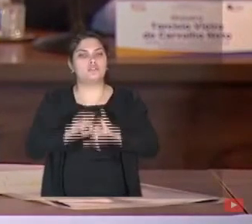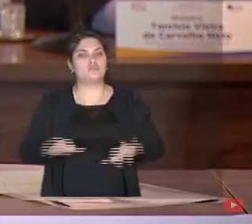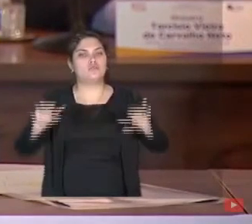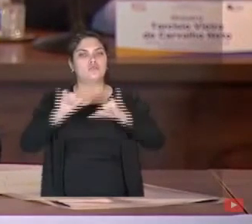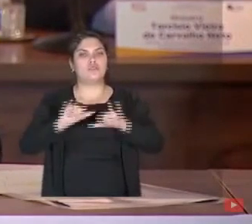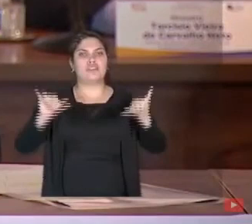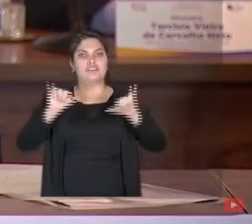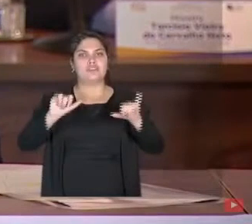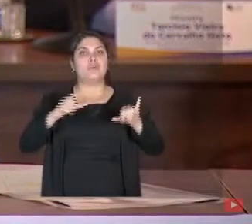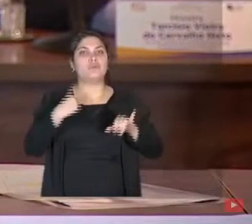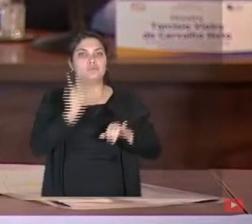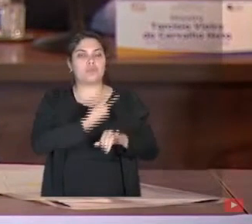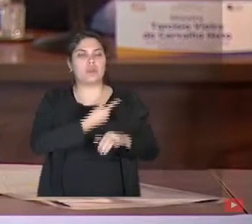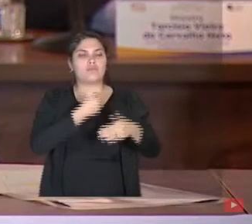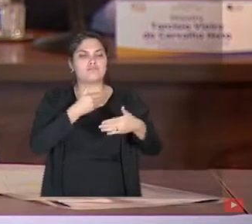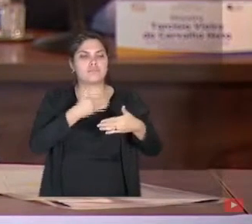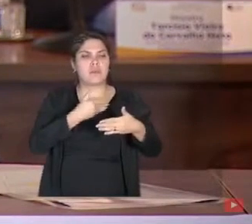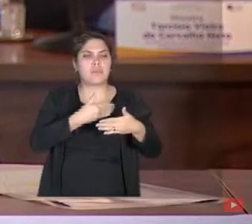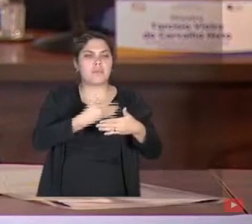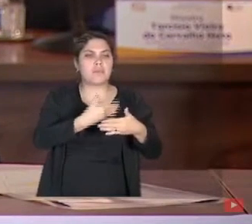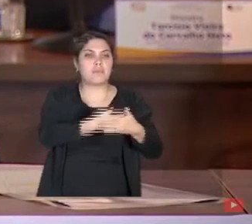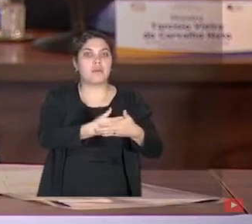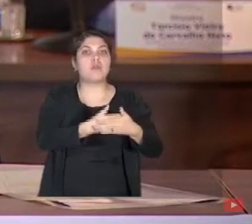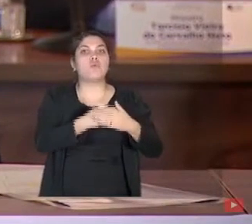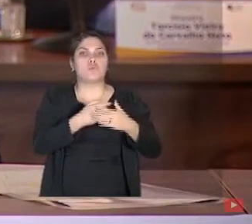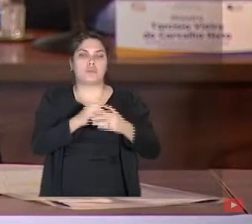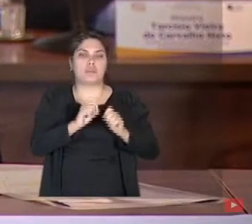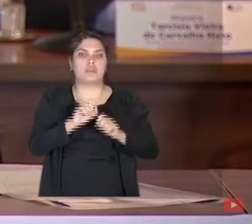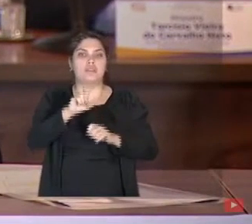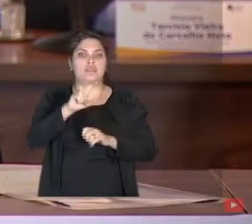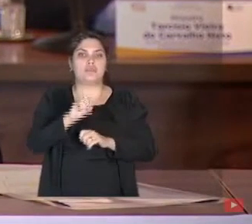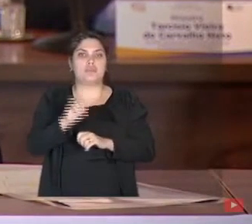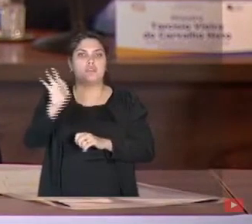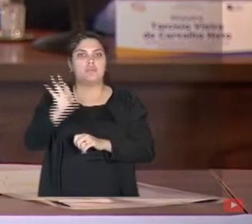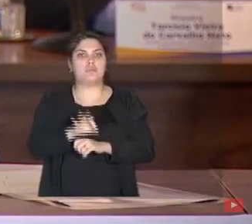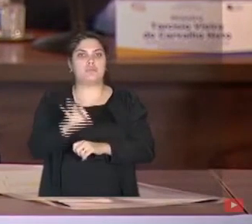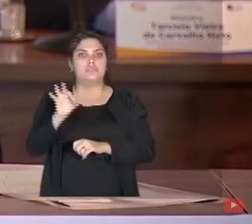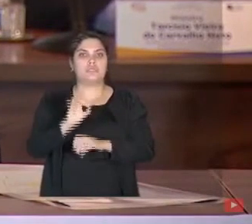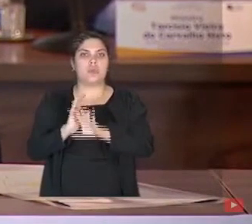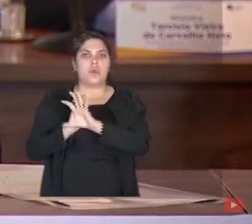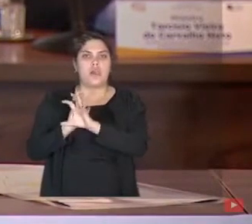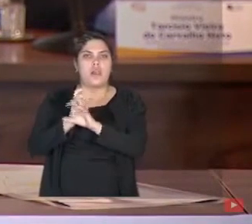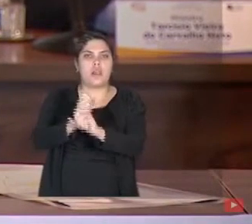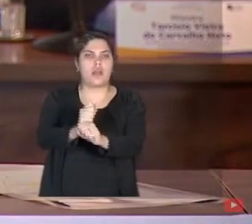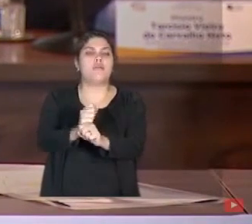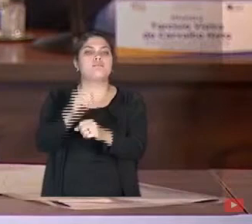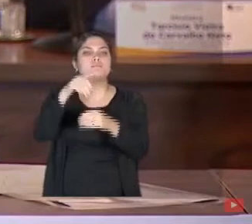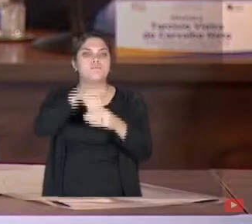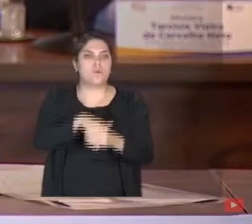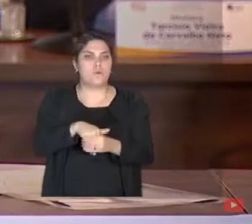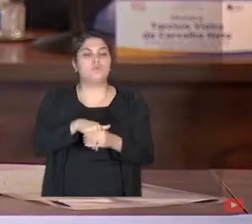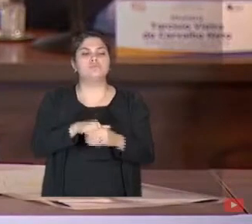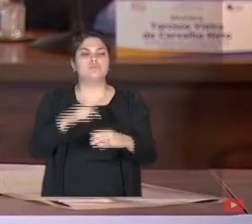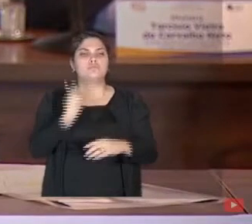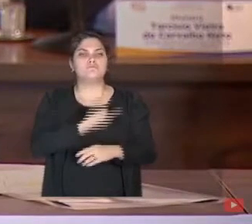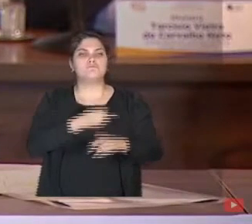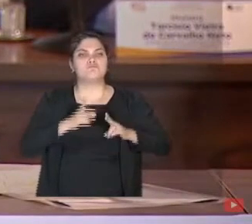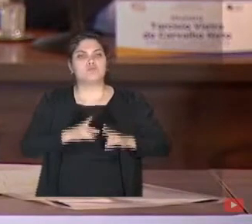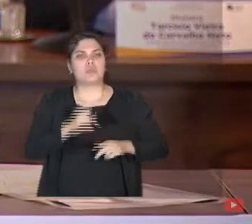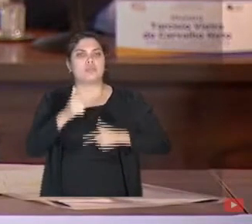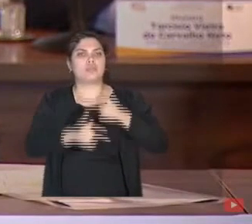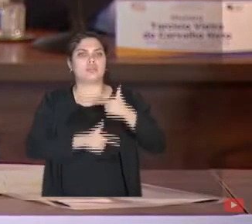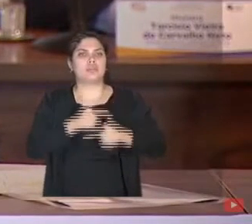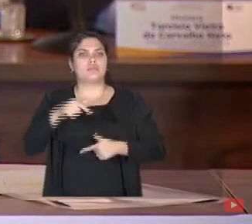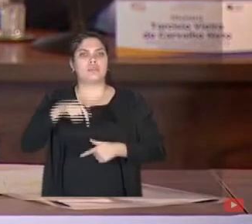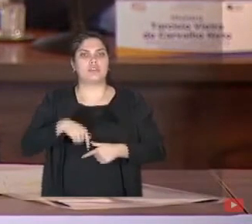divulgação. Como disse, nós estamos próximos de 50% da apuração. Nós vamos continuar trabalhando aqui